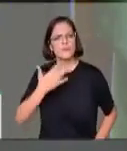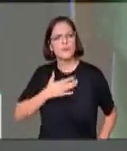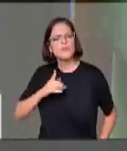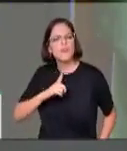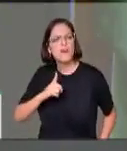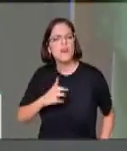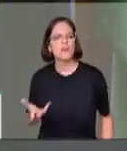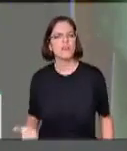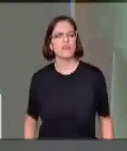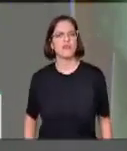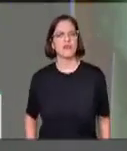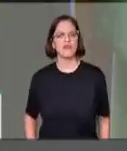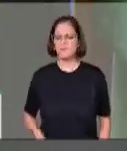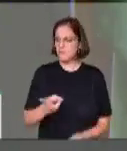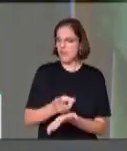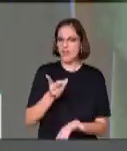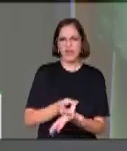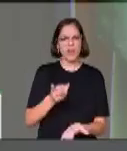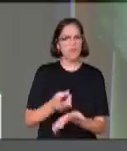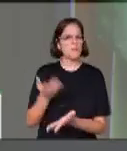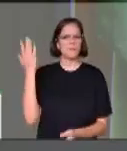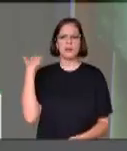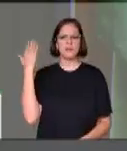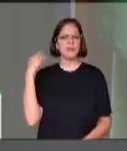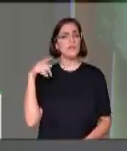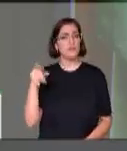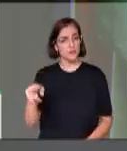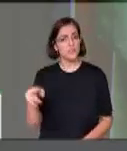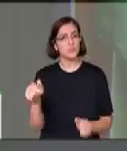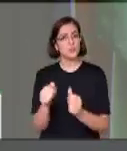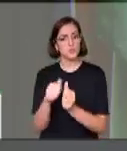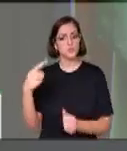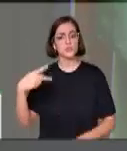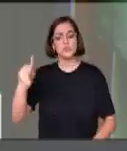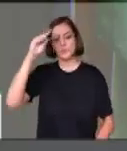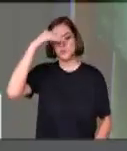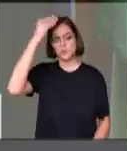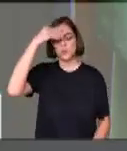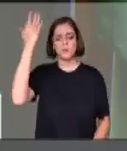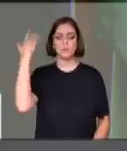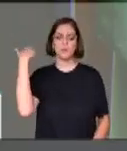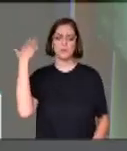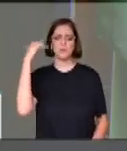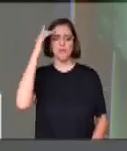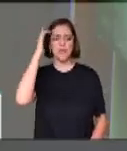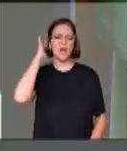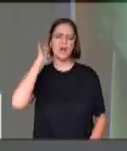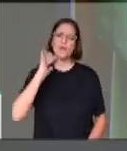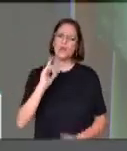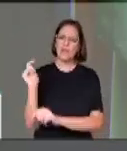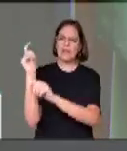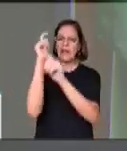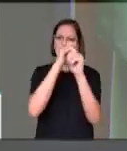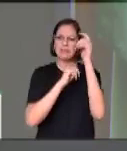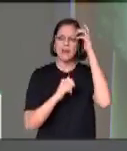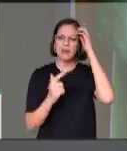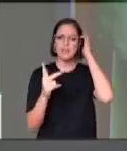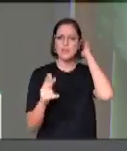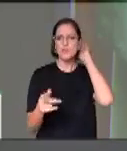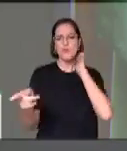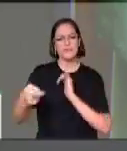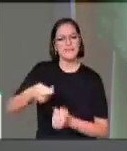o mesmo telefone, inclusive, que você e o seu sobrinho, me fazendo naquela época enganado, como você faz hoje, os eleitores do estado de